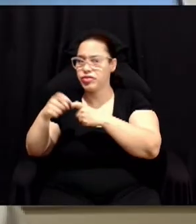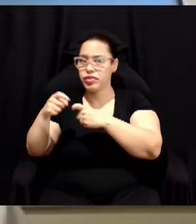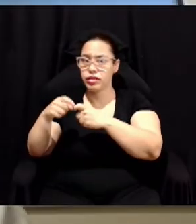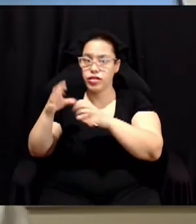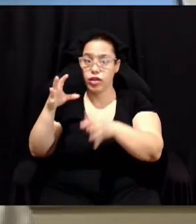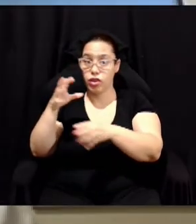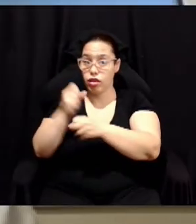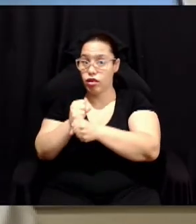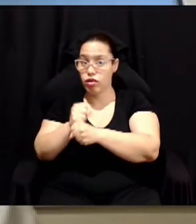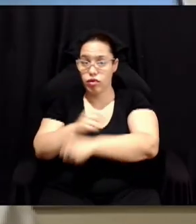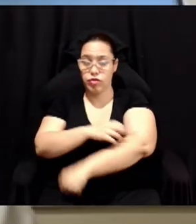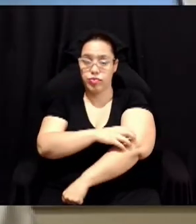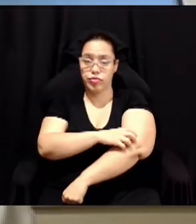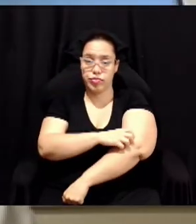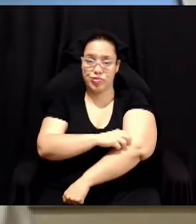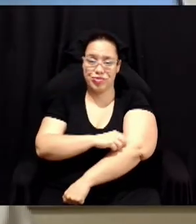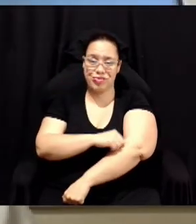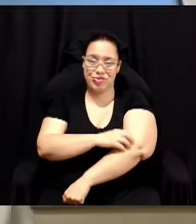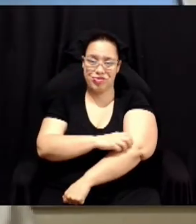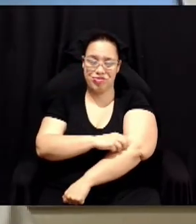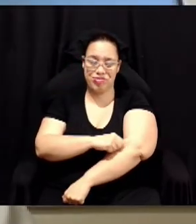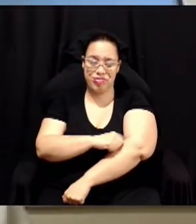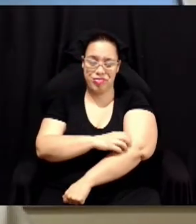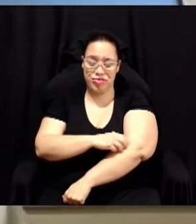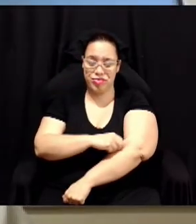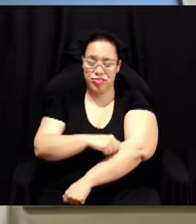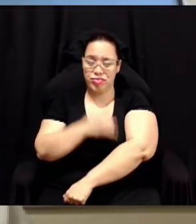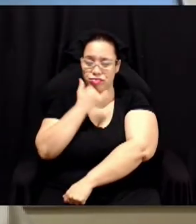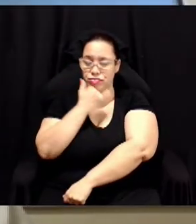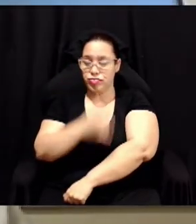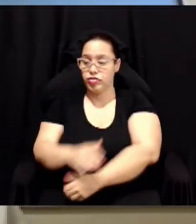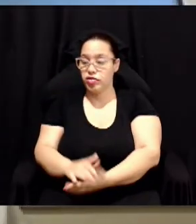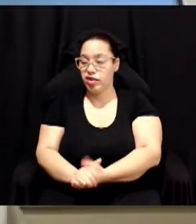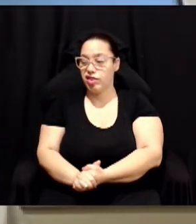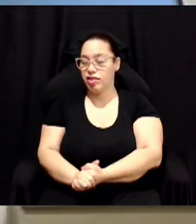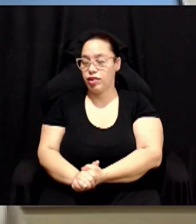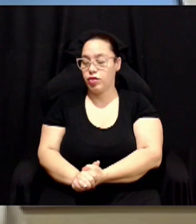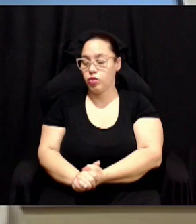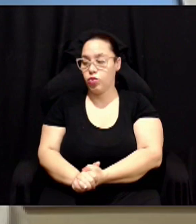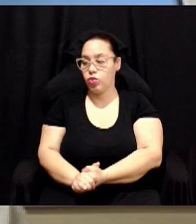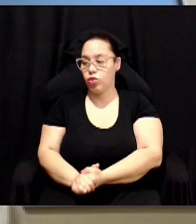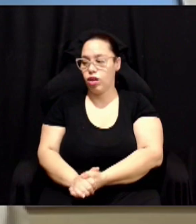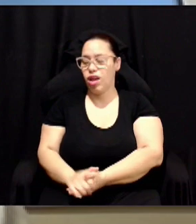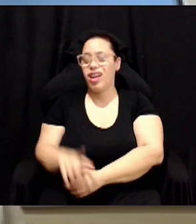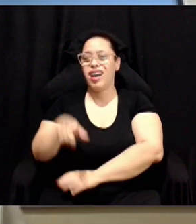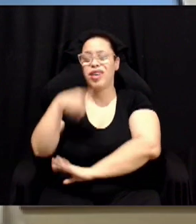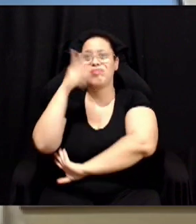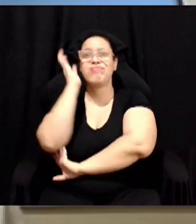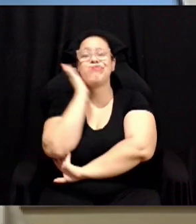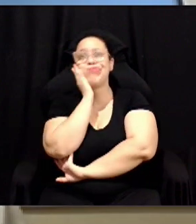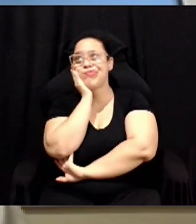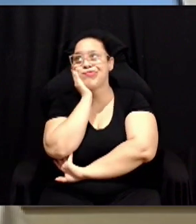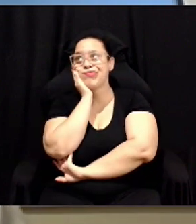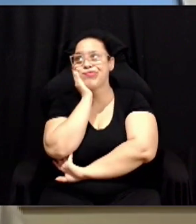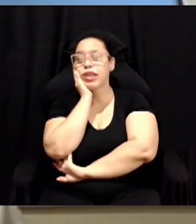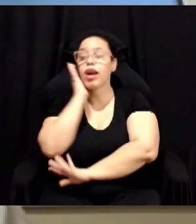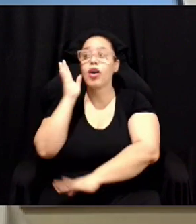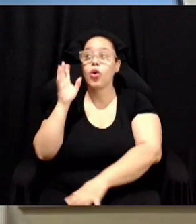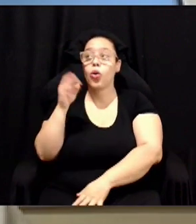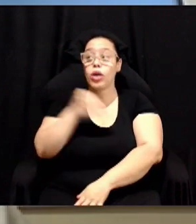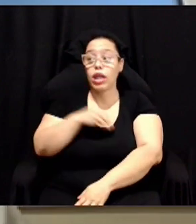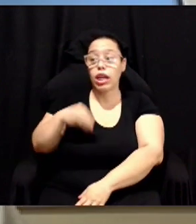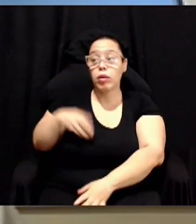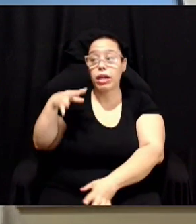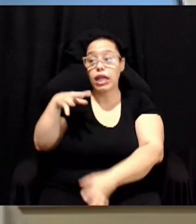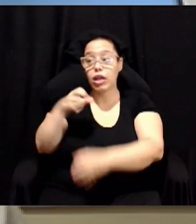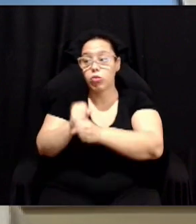complementares, ela assim, é taxativa, é um ponto de exclamação. Os exames são complementares, porque o